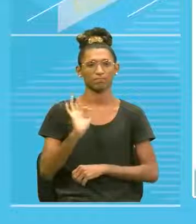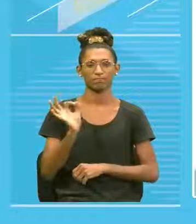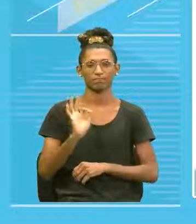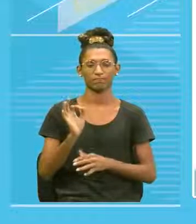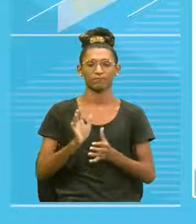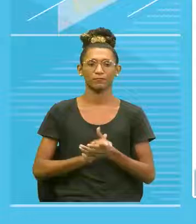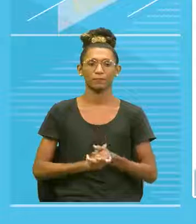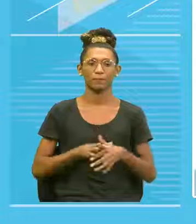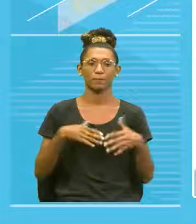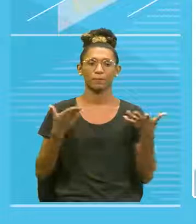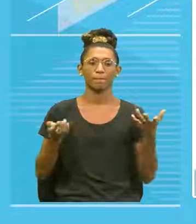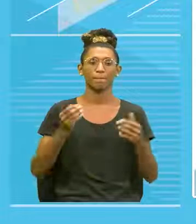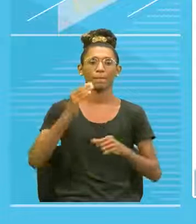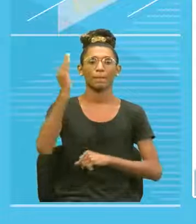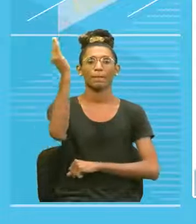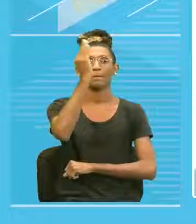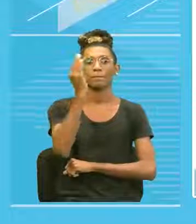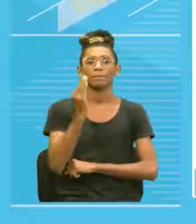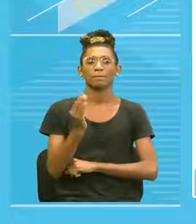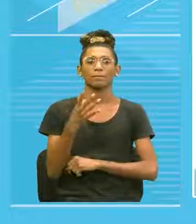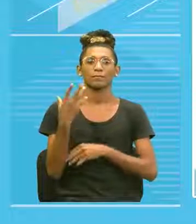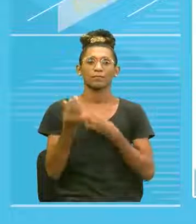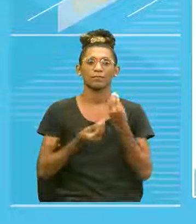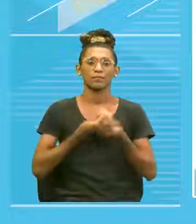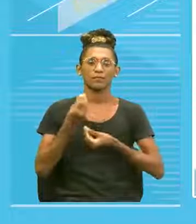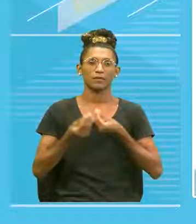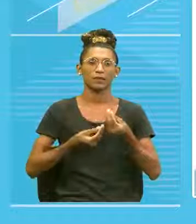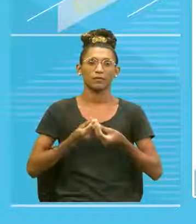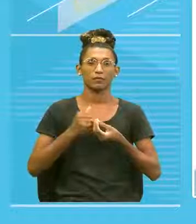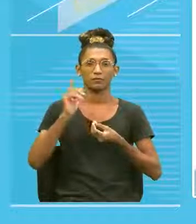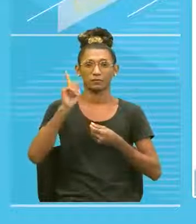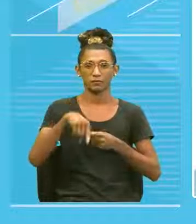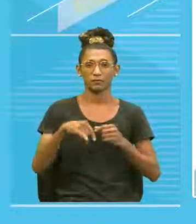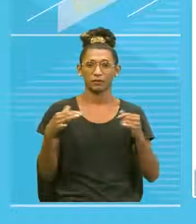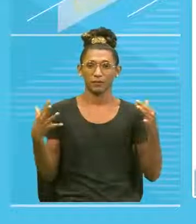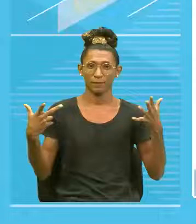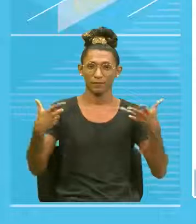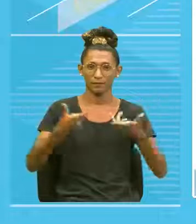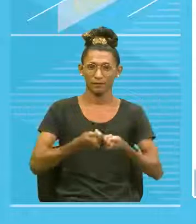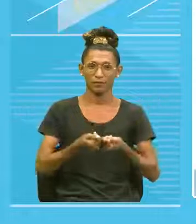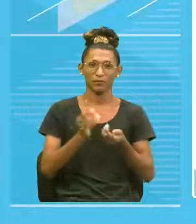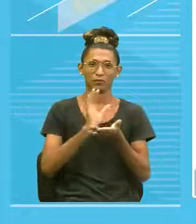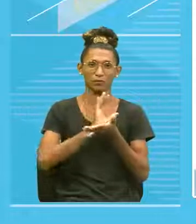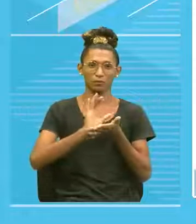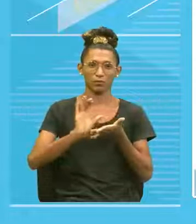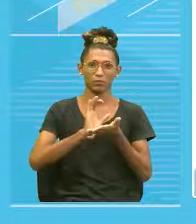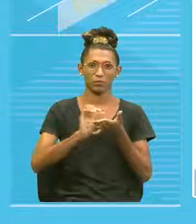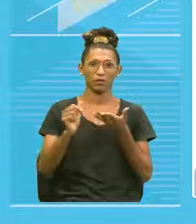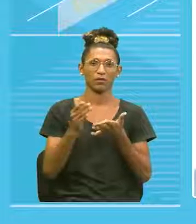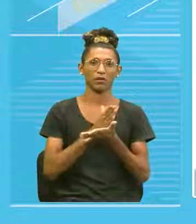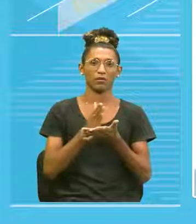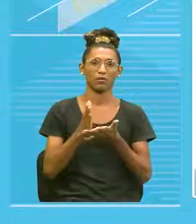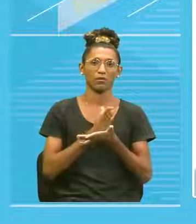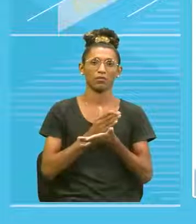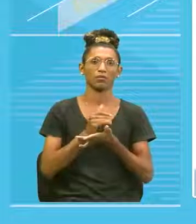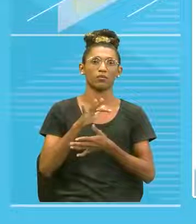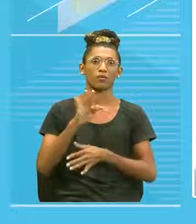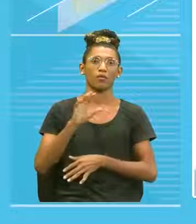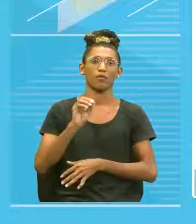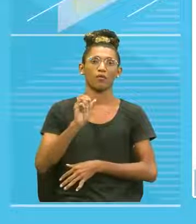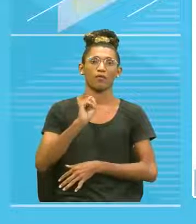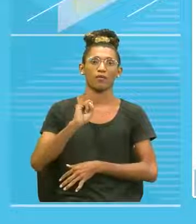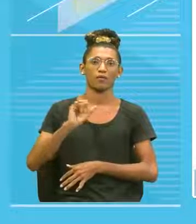e para o Brasil e é uma maravilha investindo os combustíveis fósseis